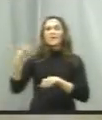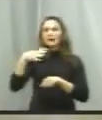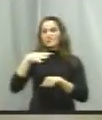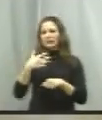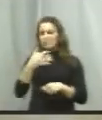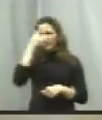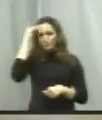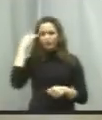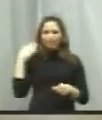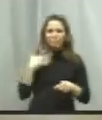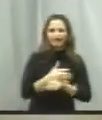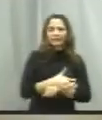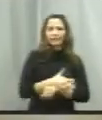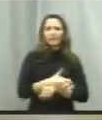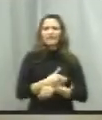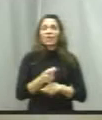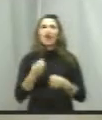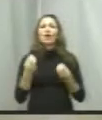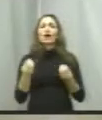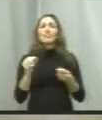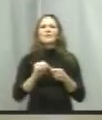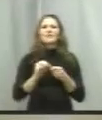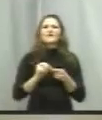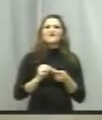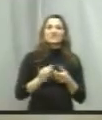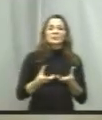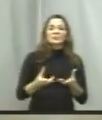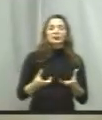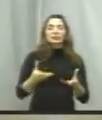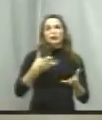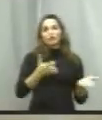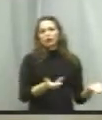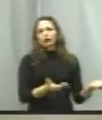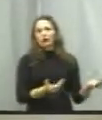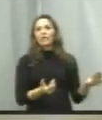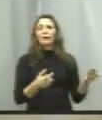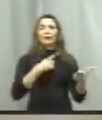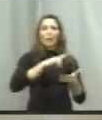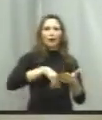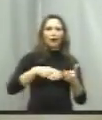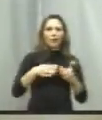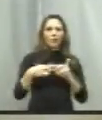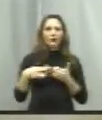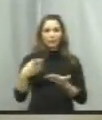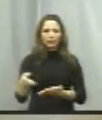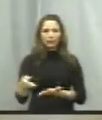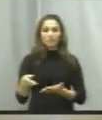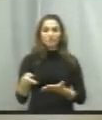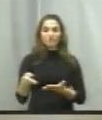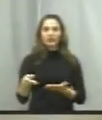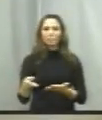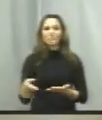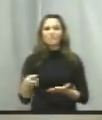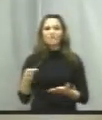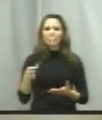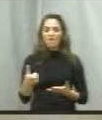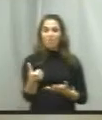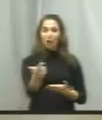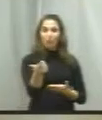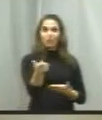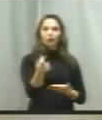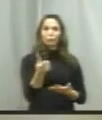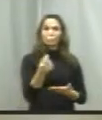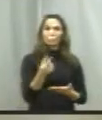uns jogos, gastar um rio de dinheiro? Foi pedido um requerimento, que não sei se chegou já com a nova vereadora Gabriela, já chegou os gastos